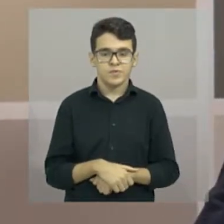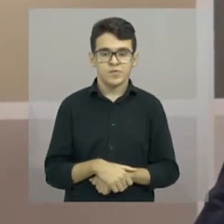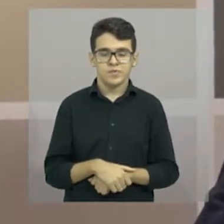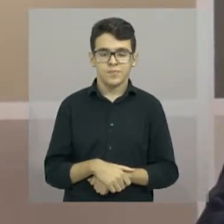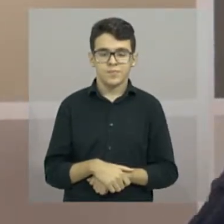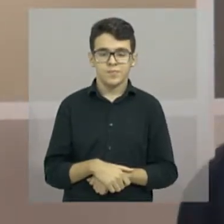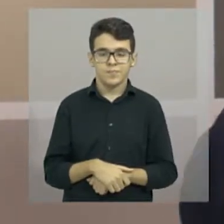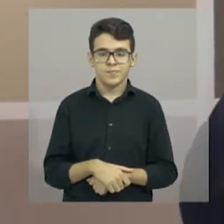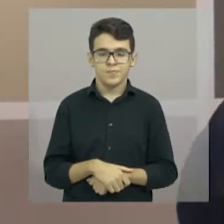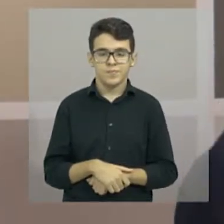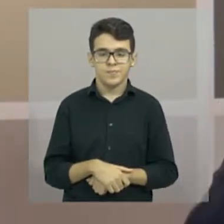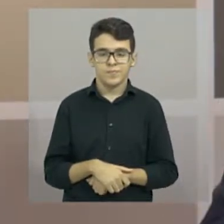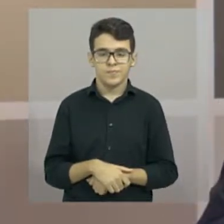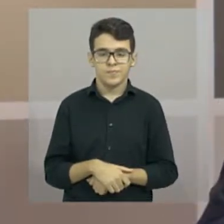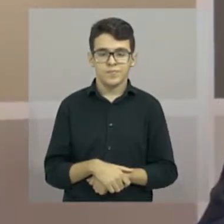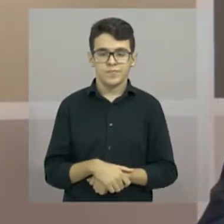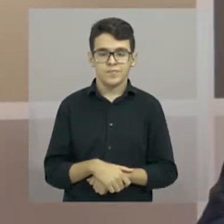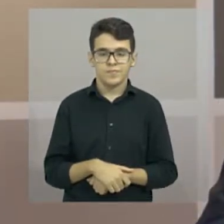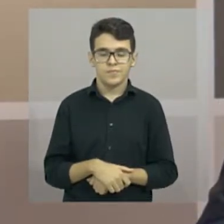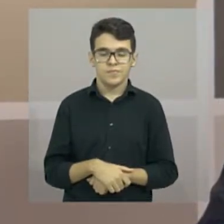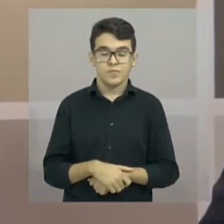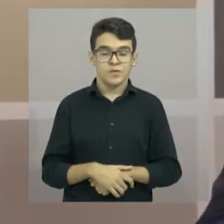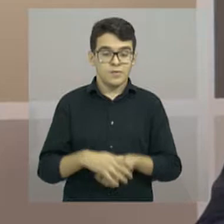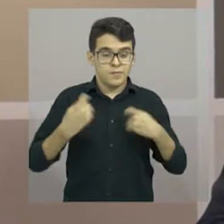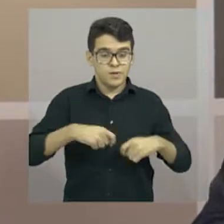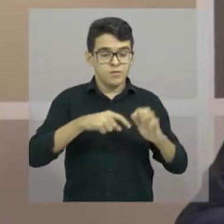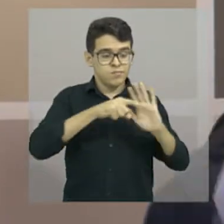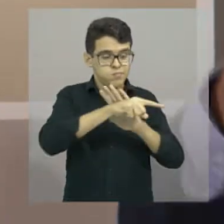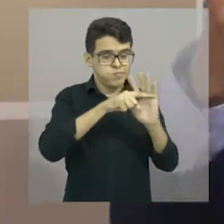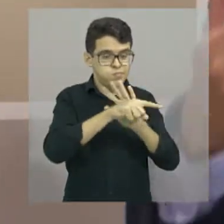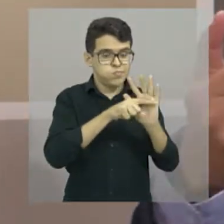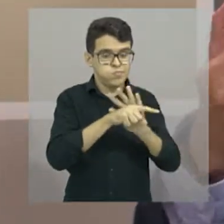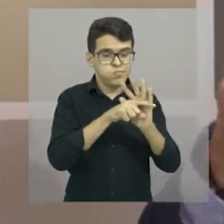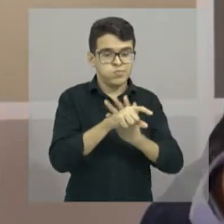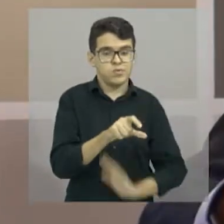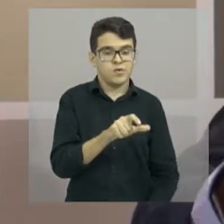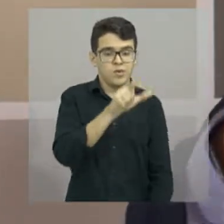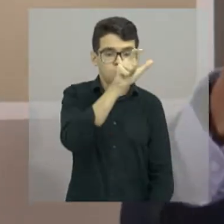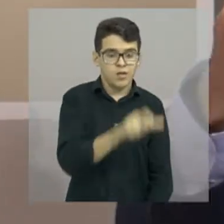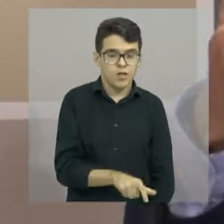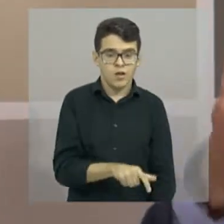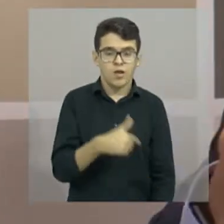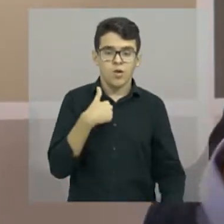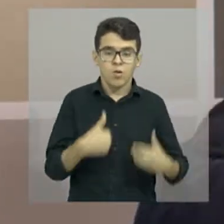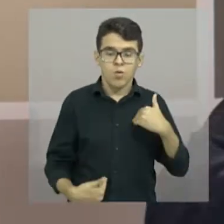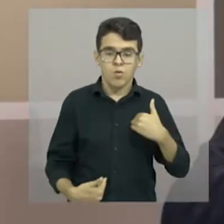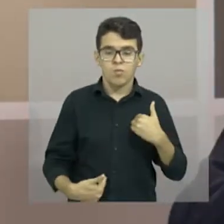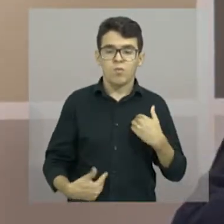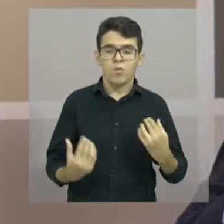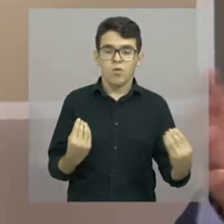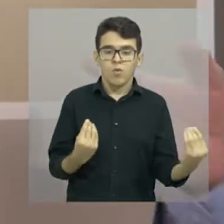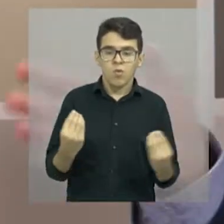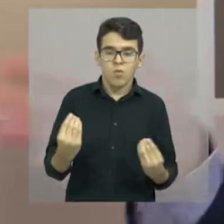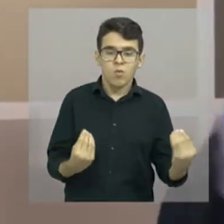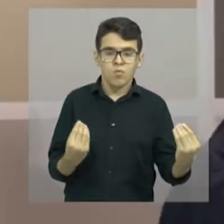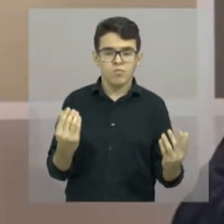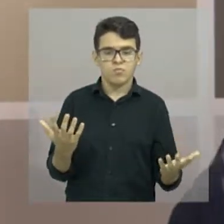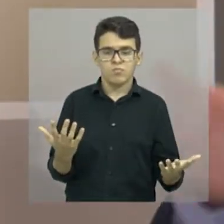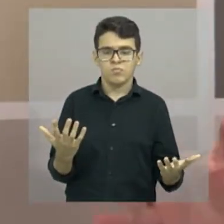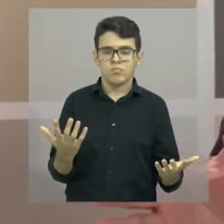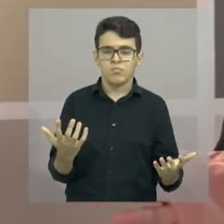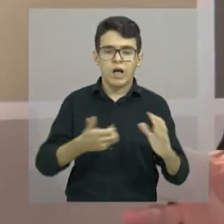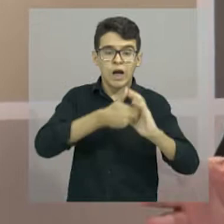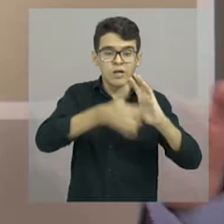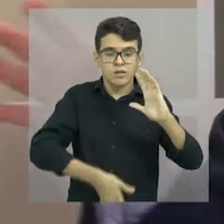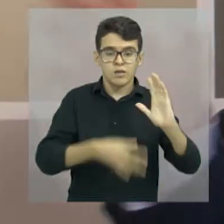pelo fisioterapeuta, o quadro geral dele. Se já existe alguma doença, se já tem algum problema, qualquer que seja, articular ou